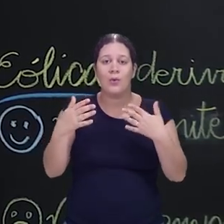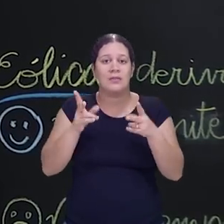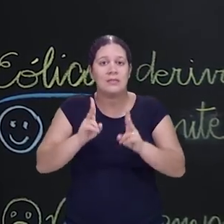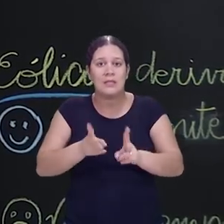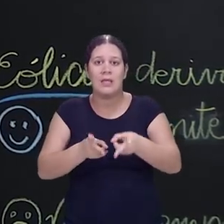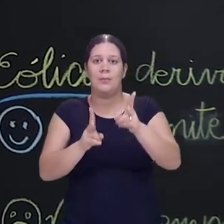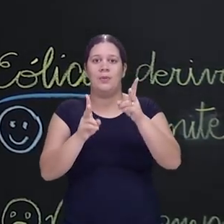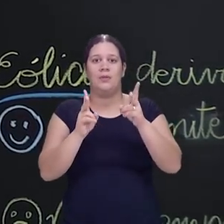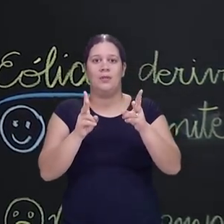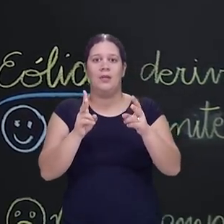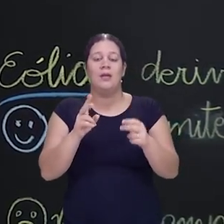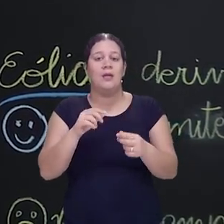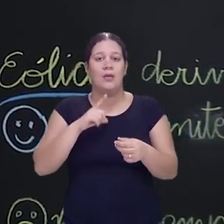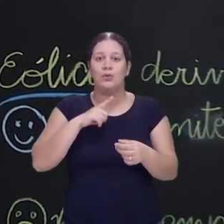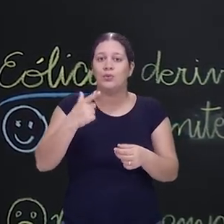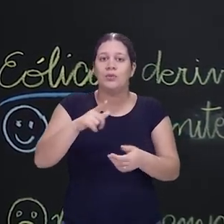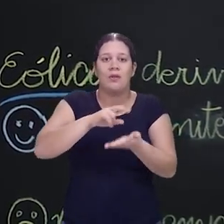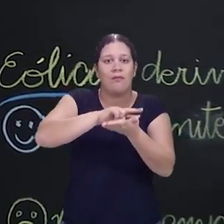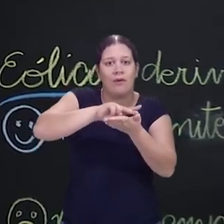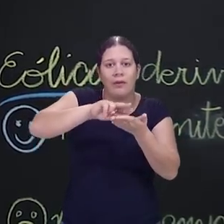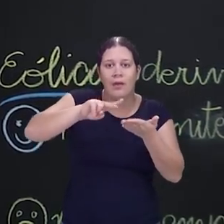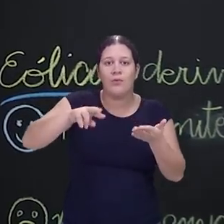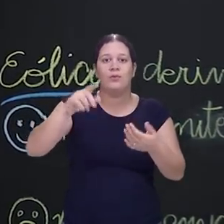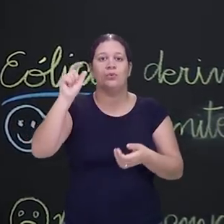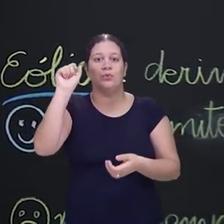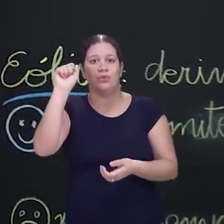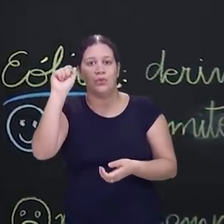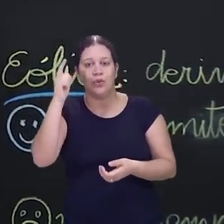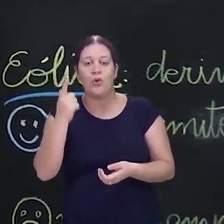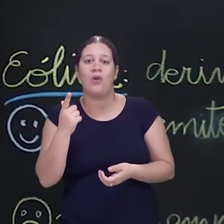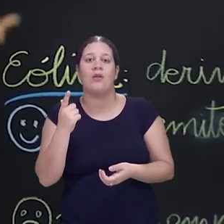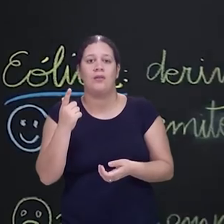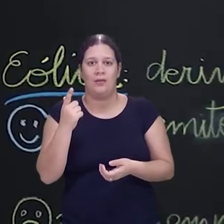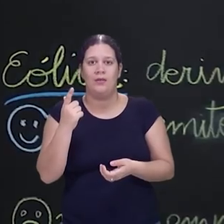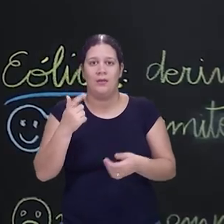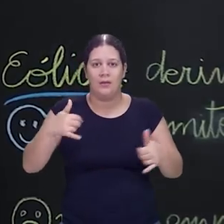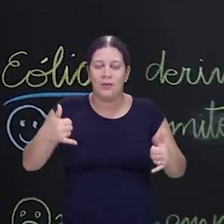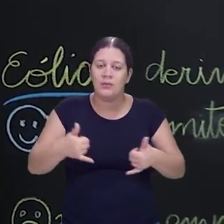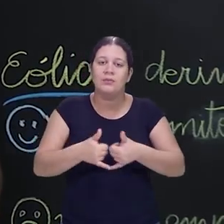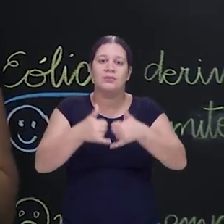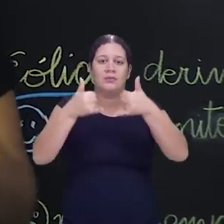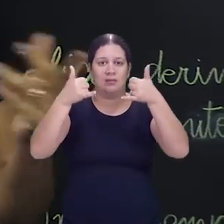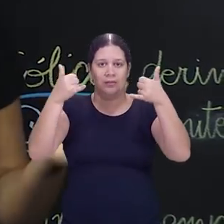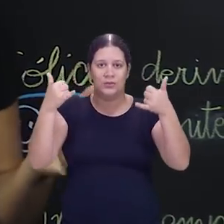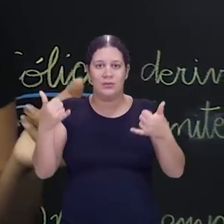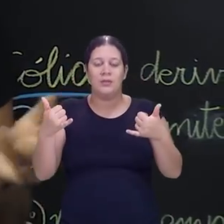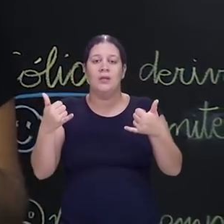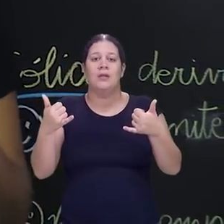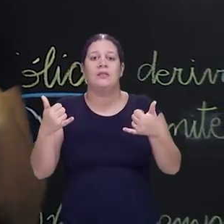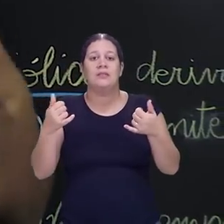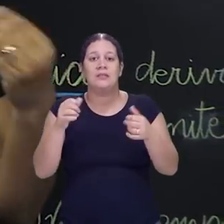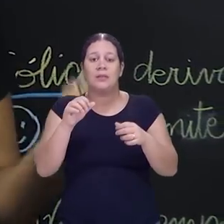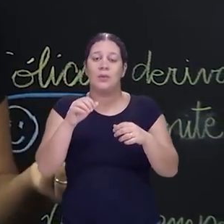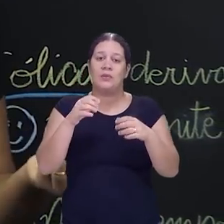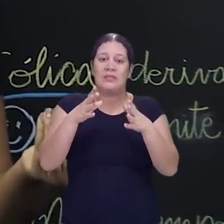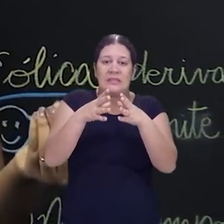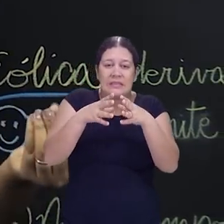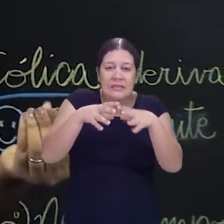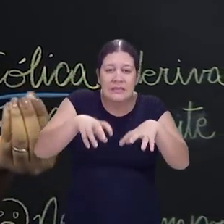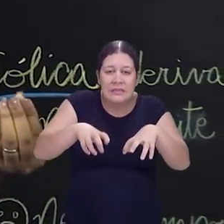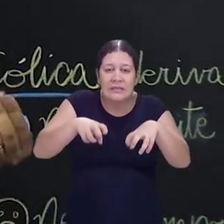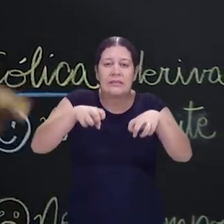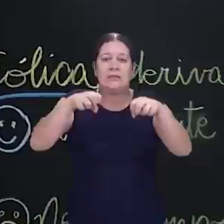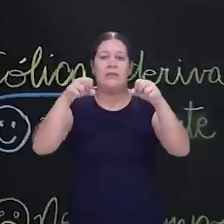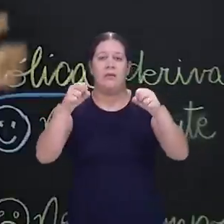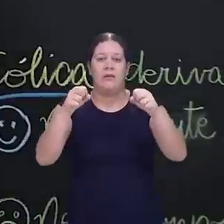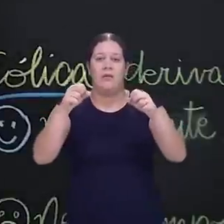sendo mantido. Eu não tenho essas variáveis como uma solar, uma eólica e até uma hidrelétrica. No caso de uma estiagem seca durante